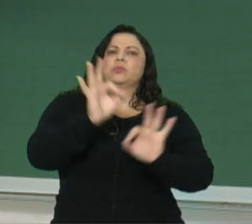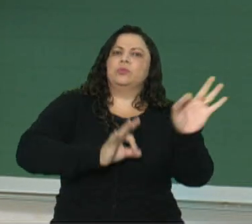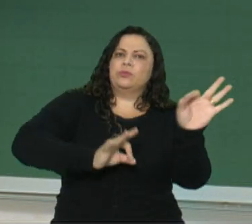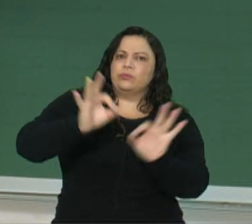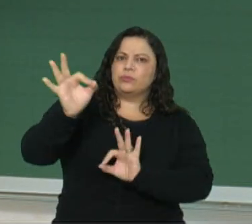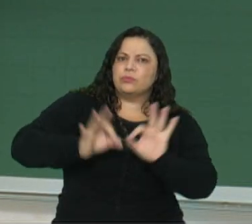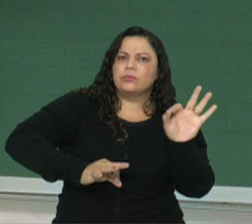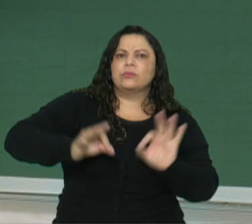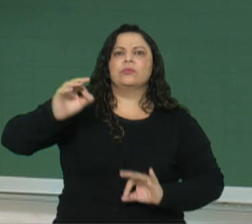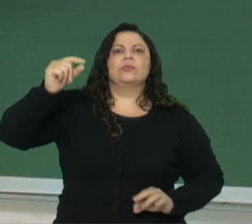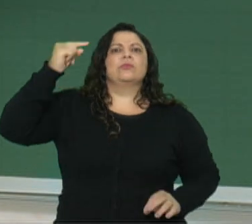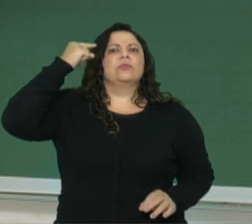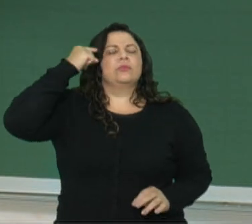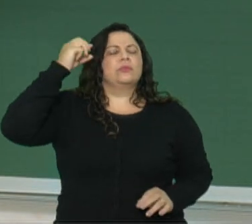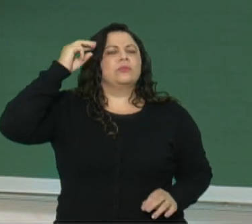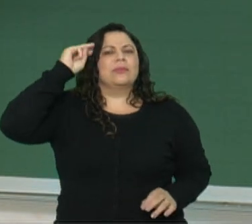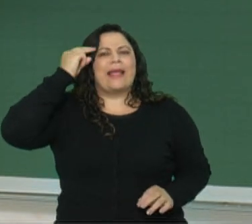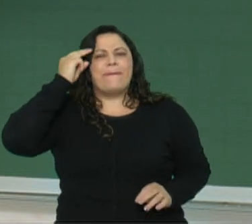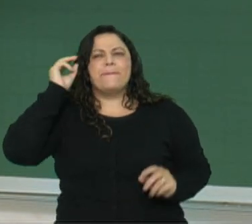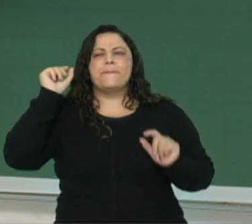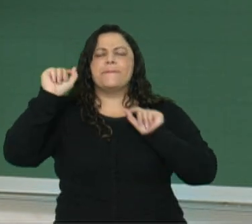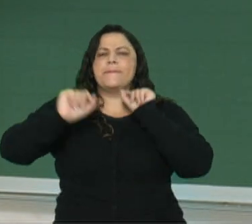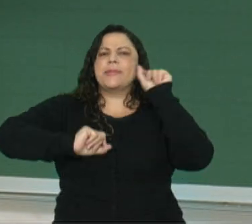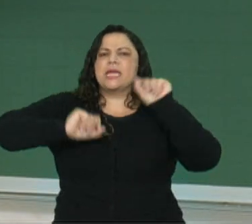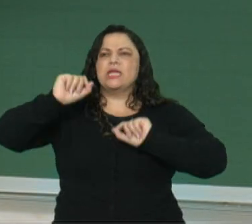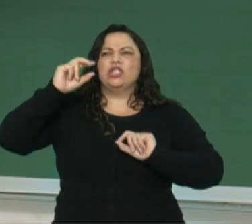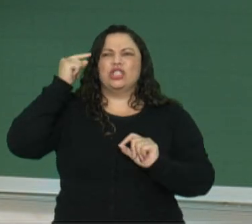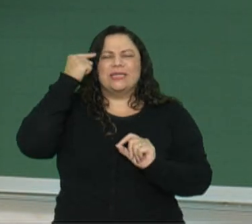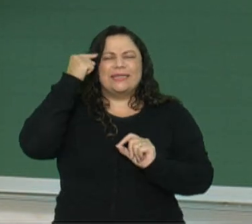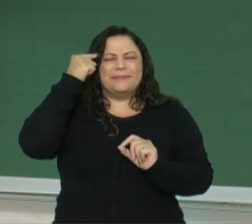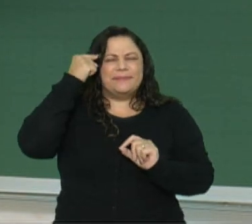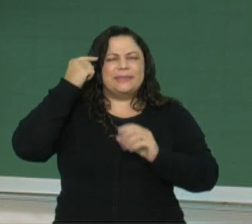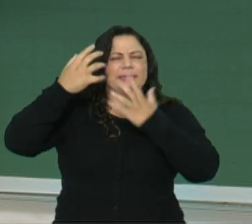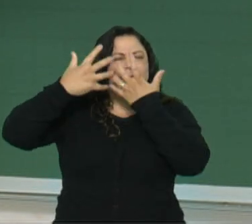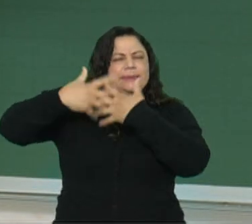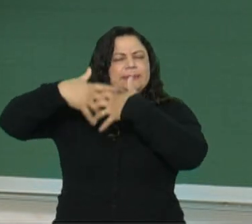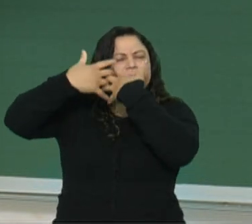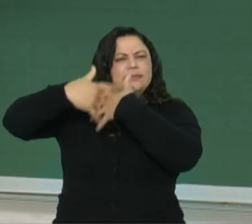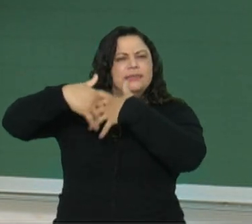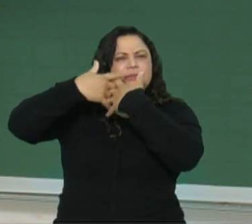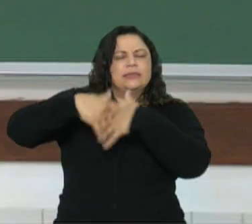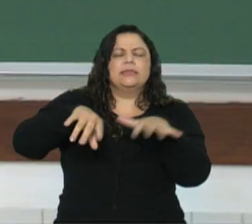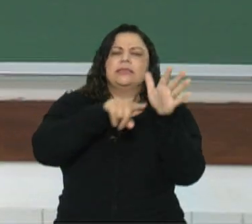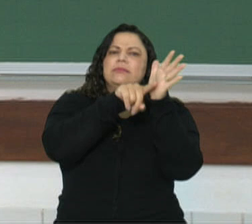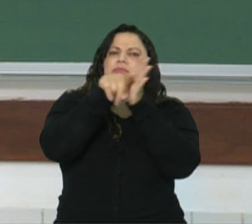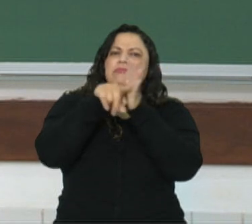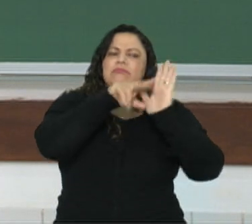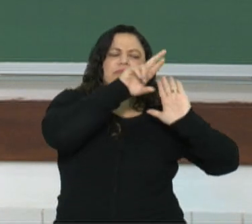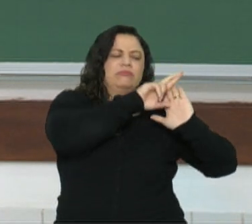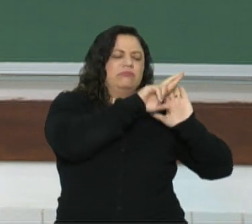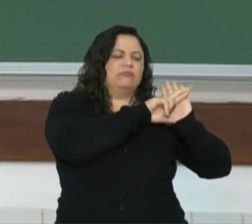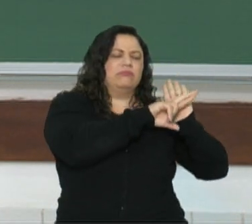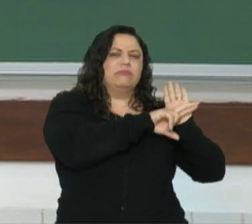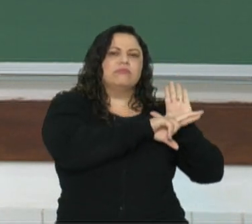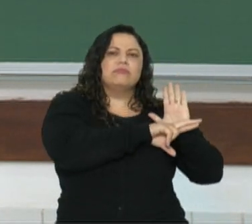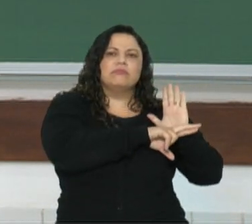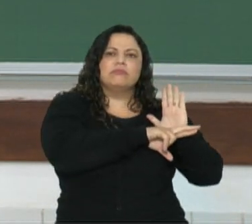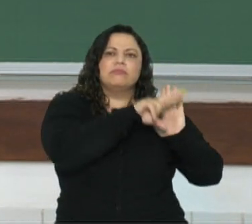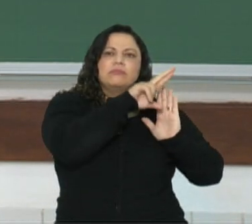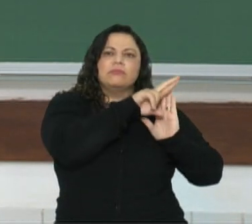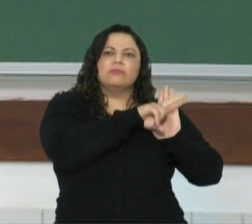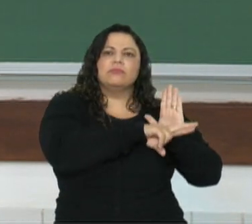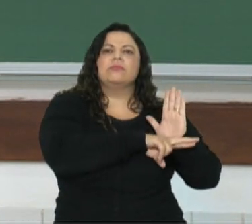organizando a mente e colocando as regras. E começa a fazer as pesquisas. Por exemplo, ele